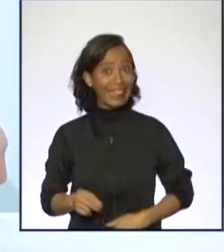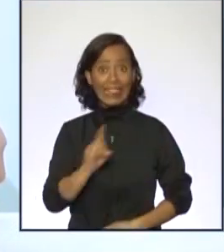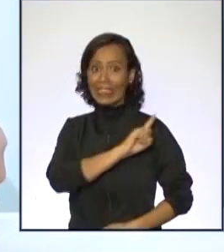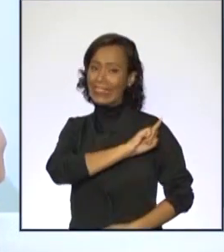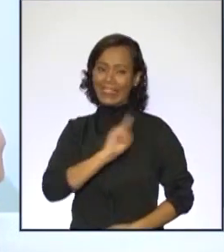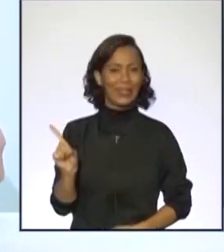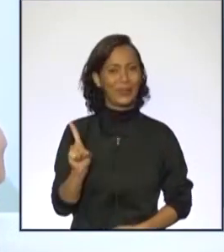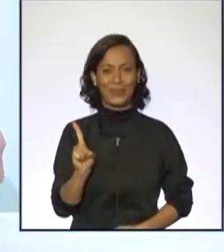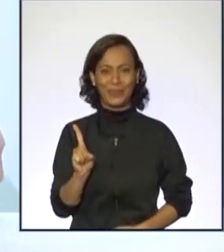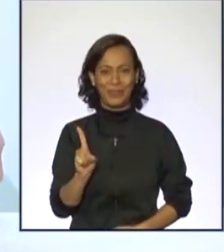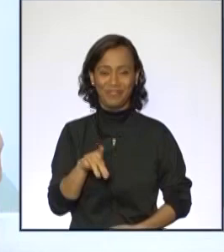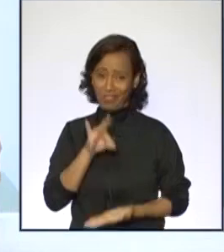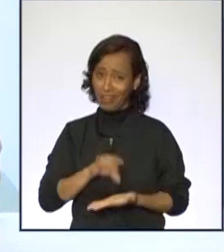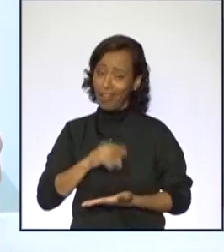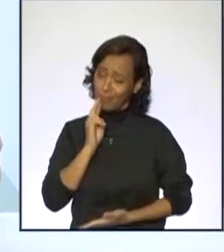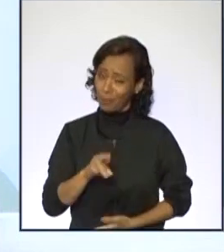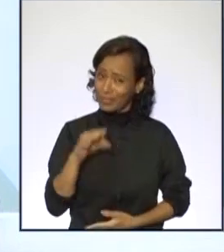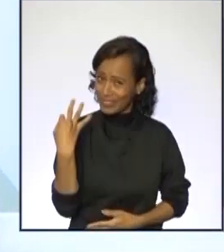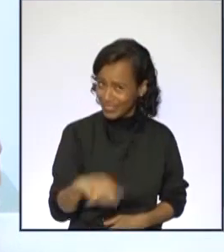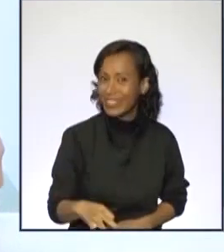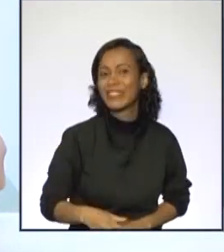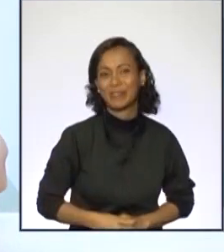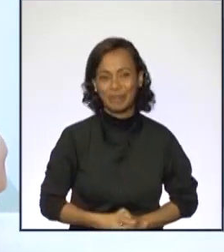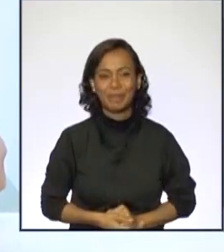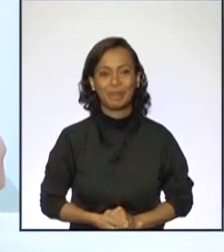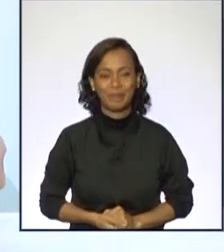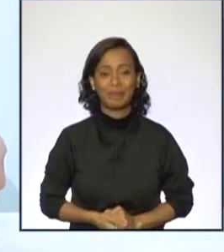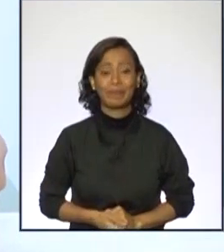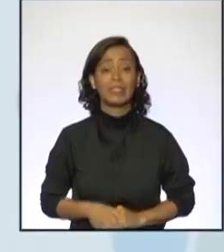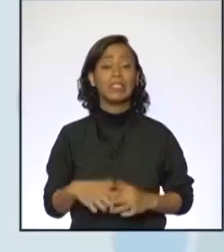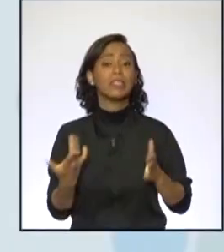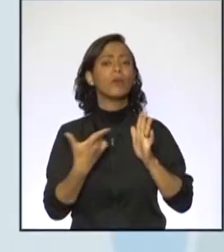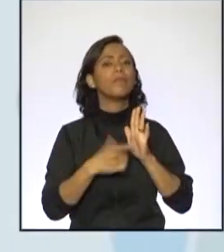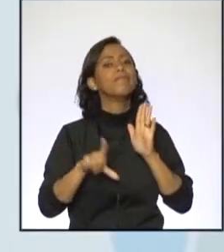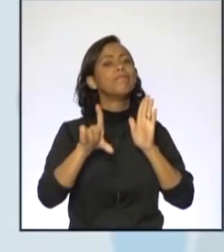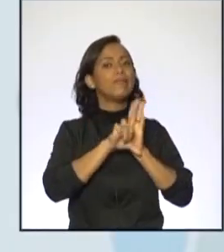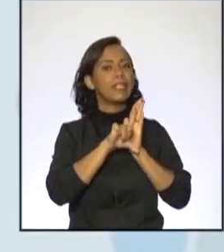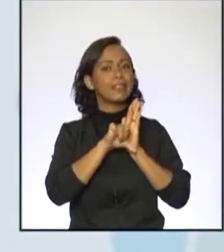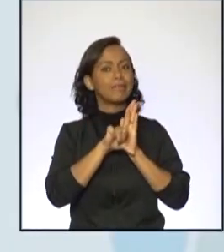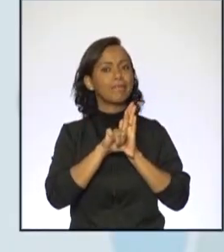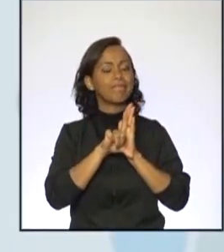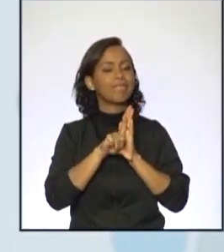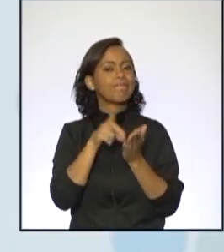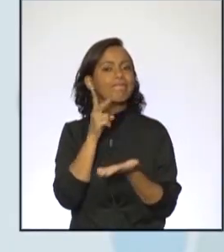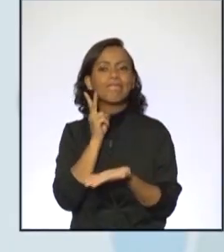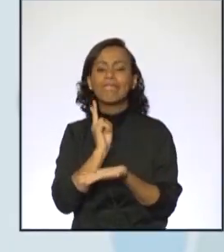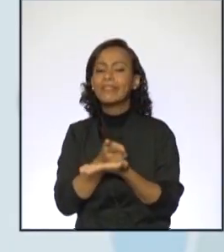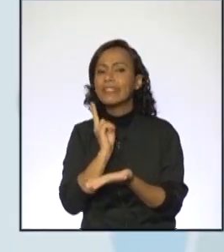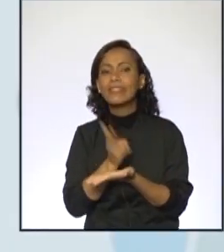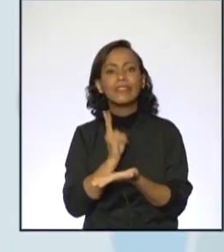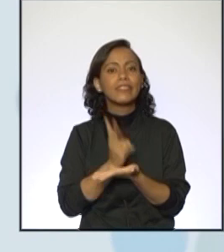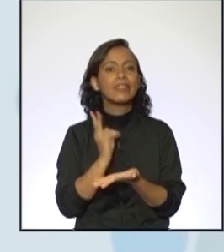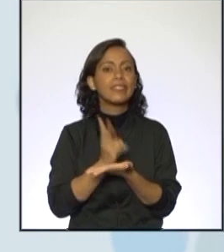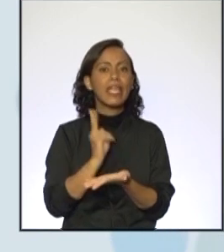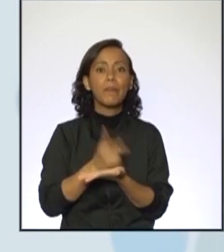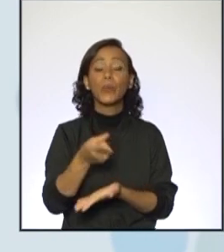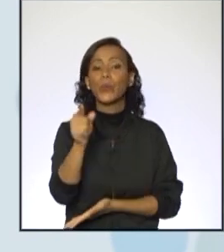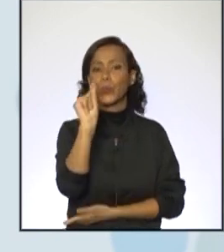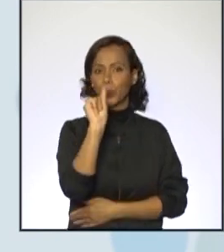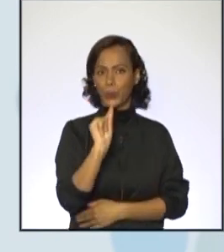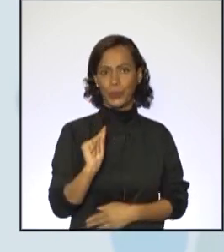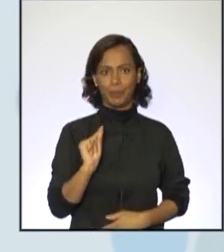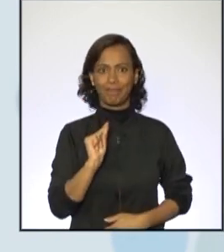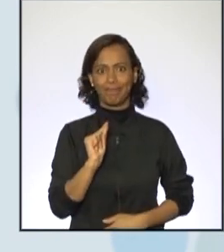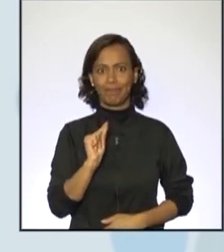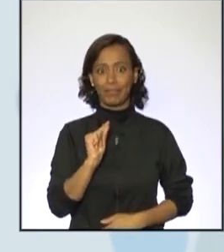é de verdade o não. É de verdade. Tá? Então, as leis, de forma geral, tá? Têm